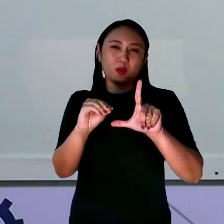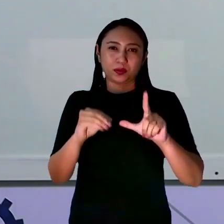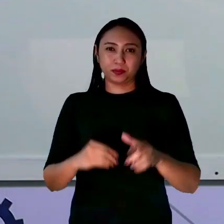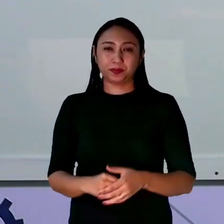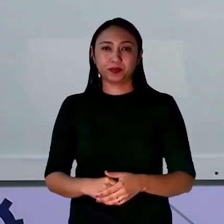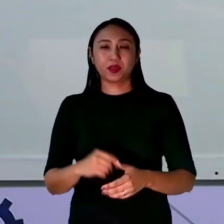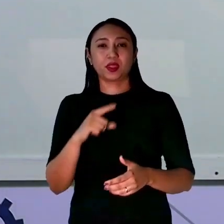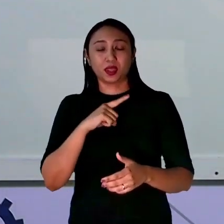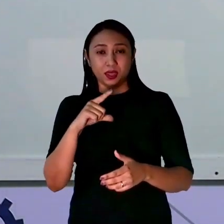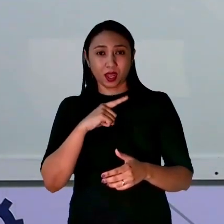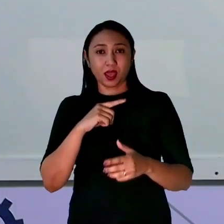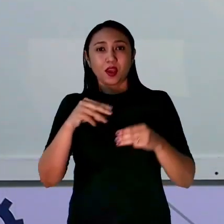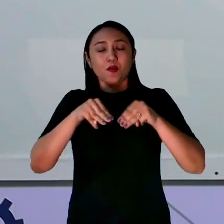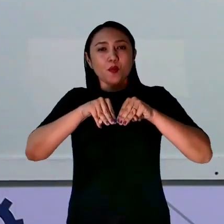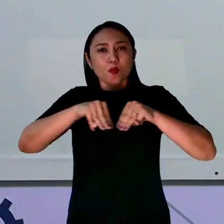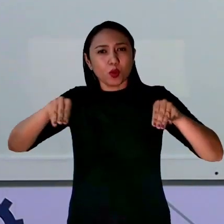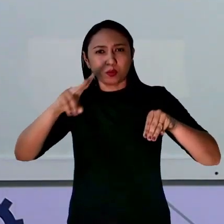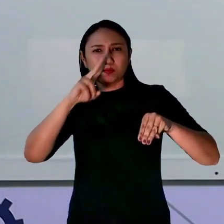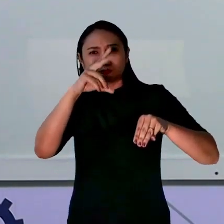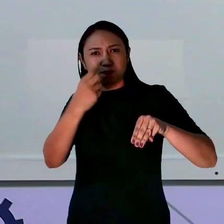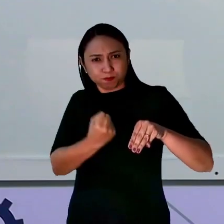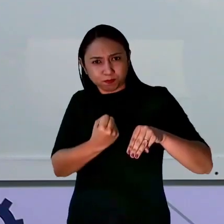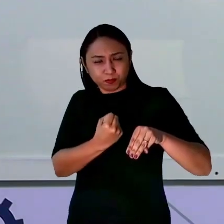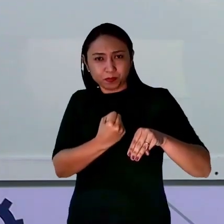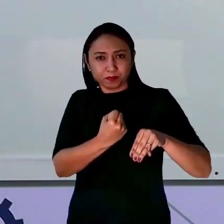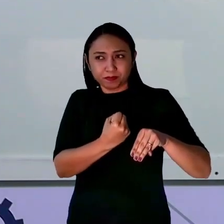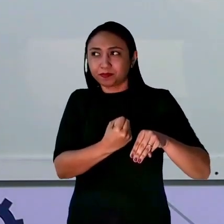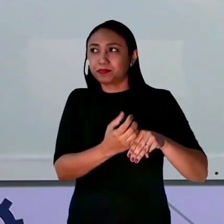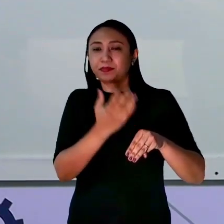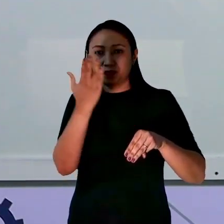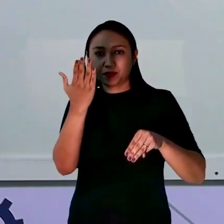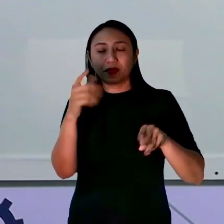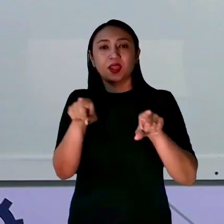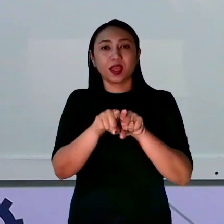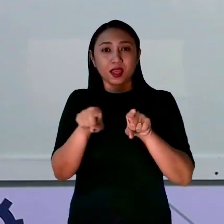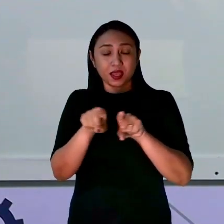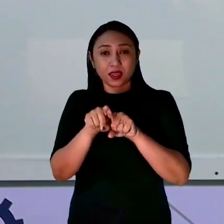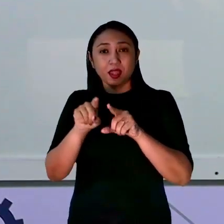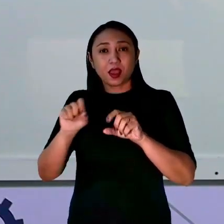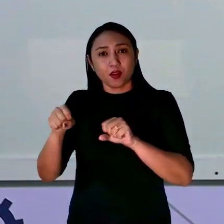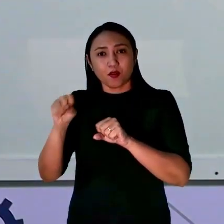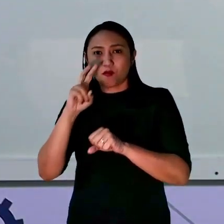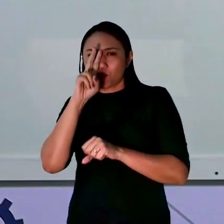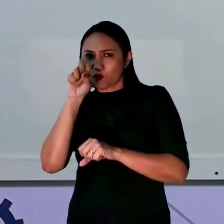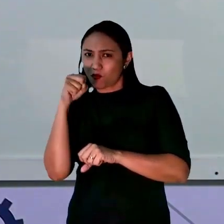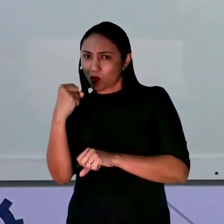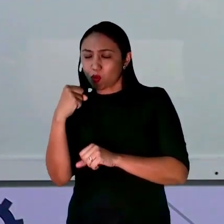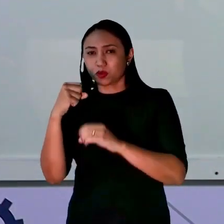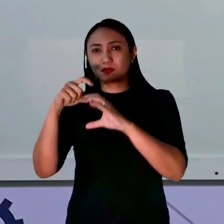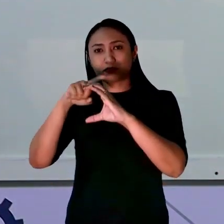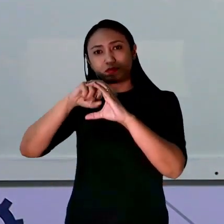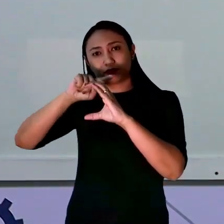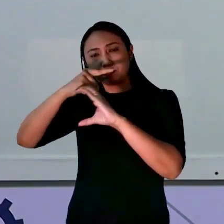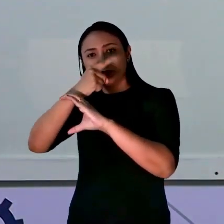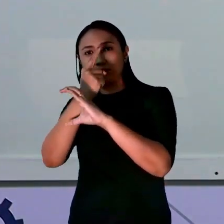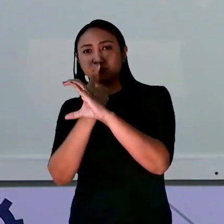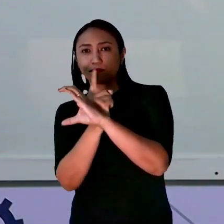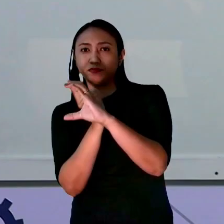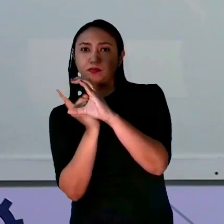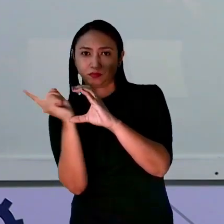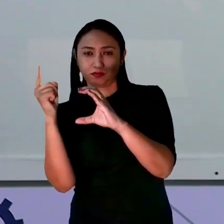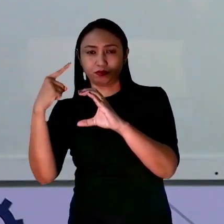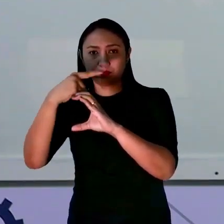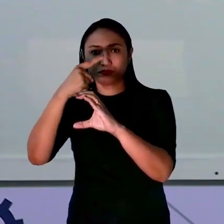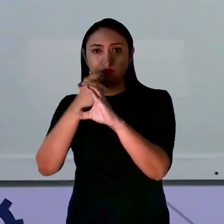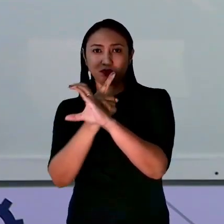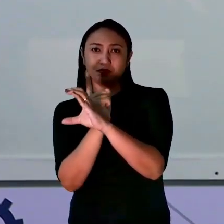força magnética e aqui a gente tem a centrípeta, que é mv ao quadrado sobre r.